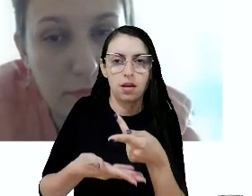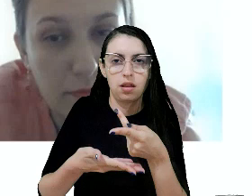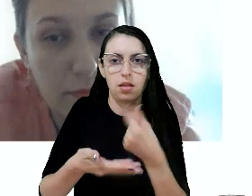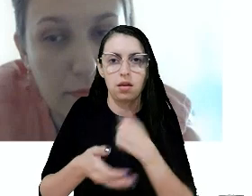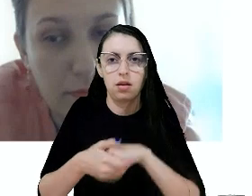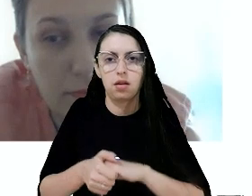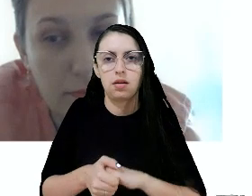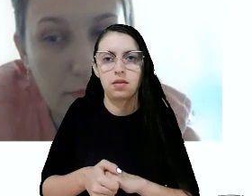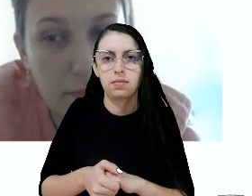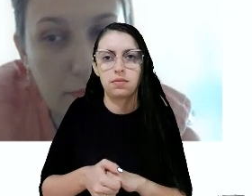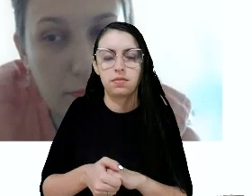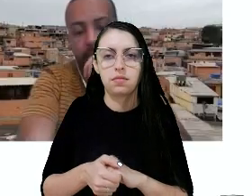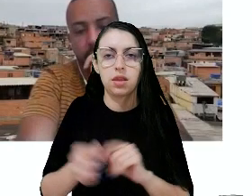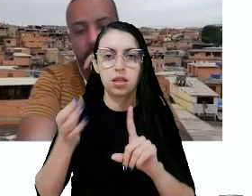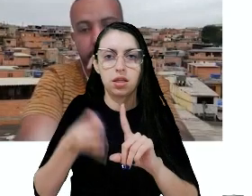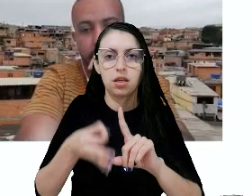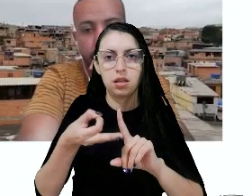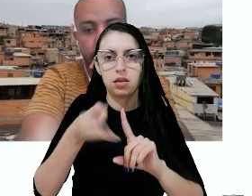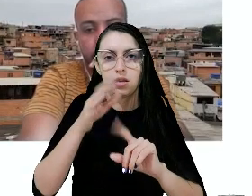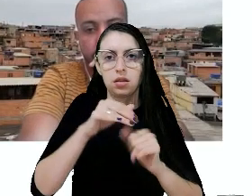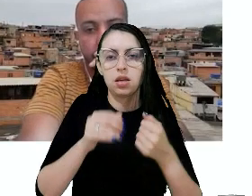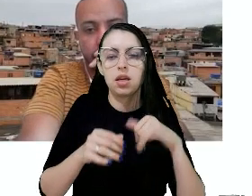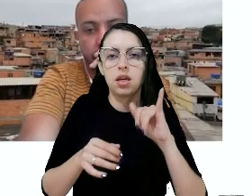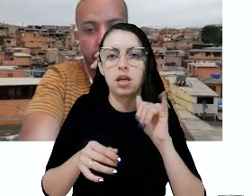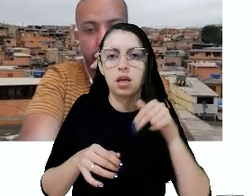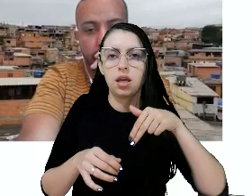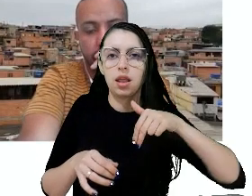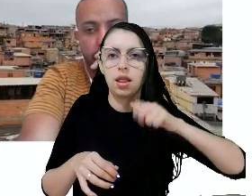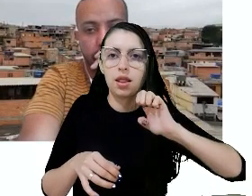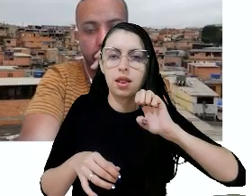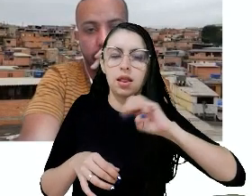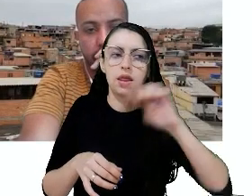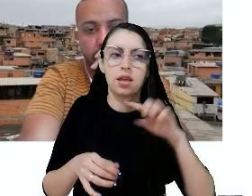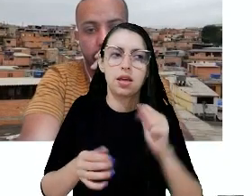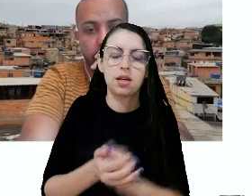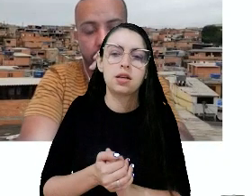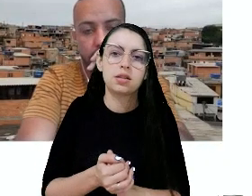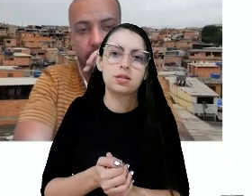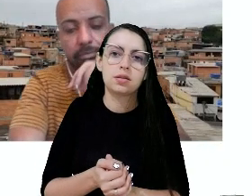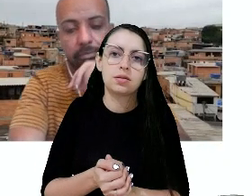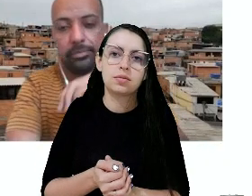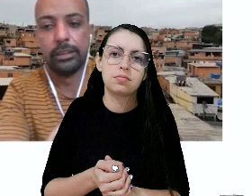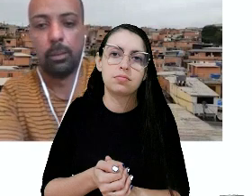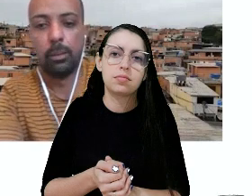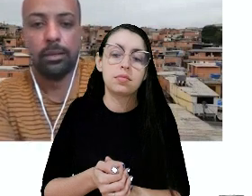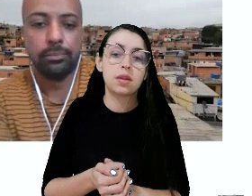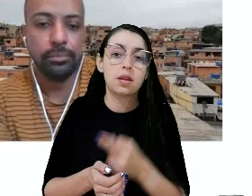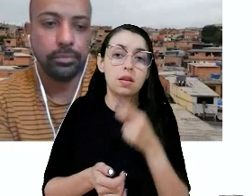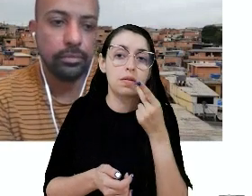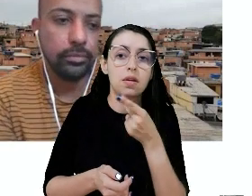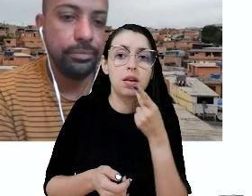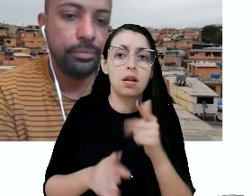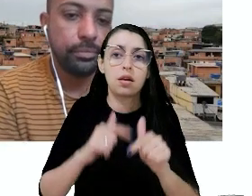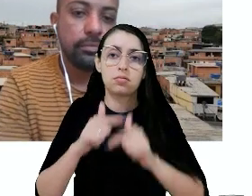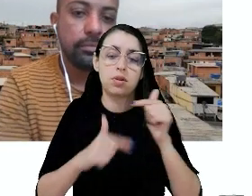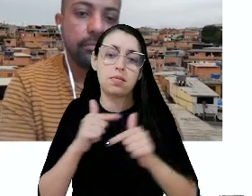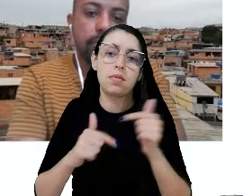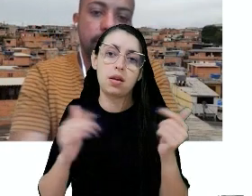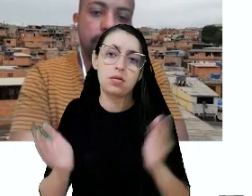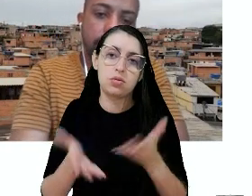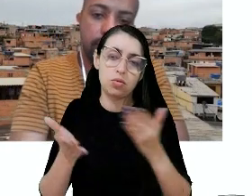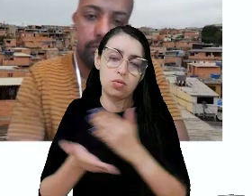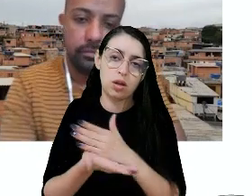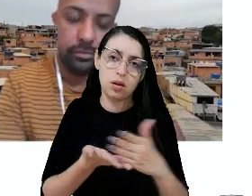passo a palavra à desembargadora Inês Virgínia, que fará a condução dos trabalhos a partir